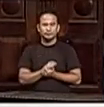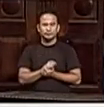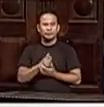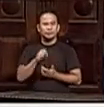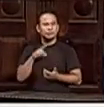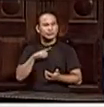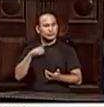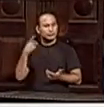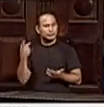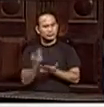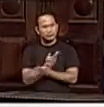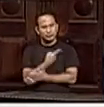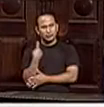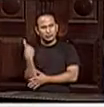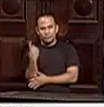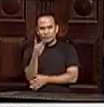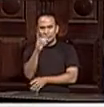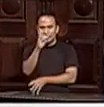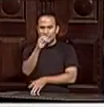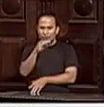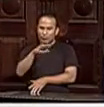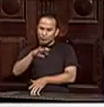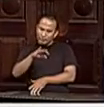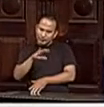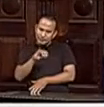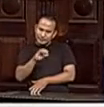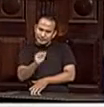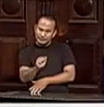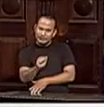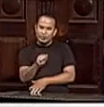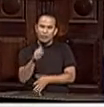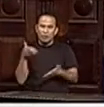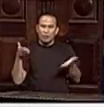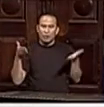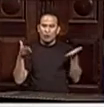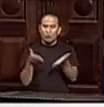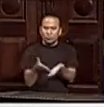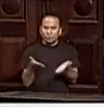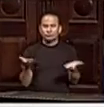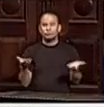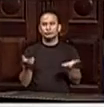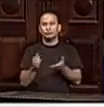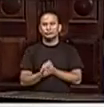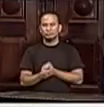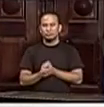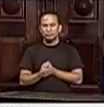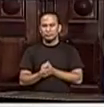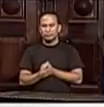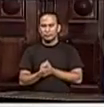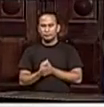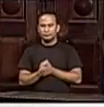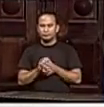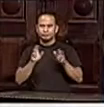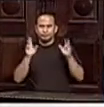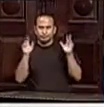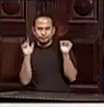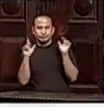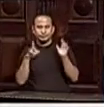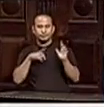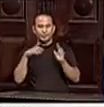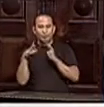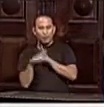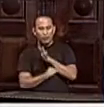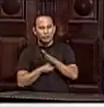que está corroendo a nossa democracia. Hoje, a blindagem dos esquemas de corrupção que